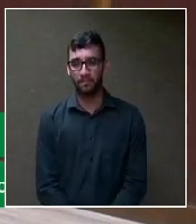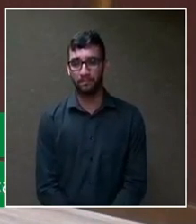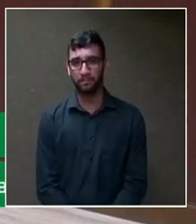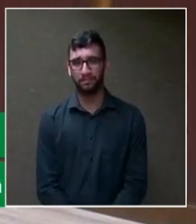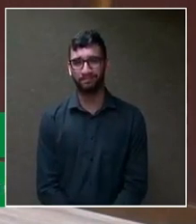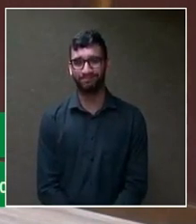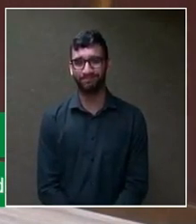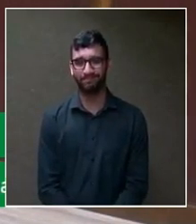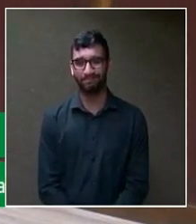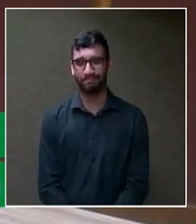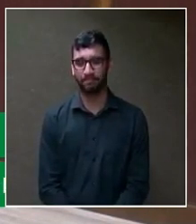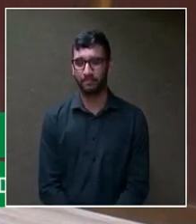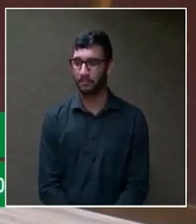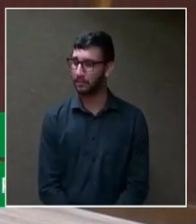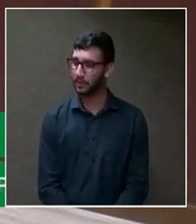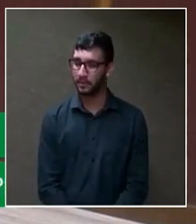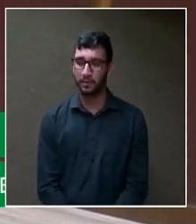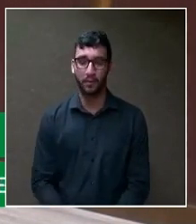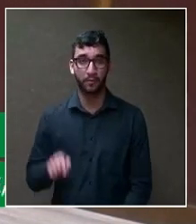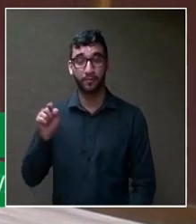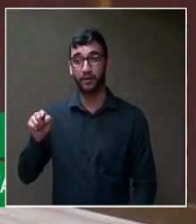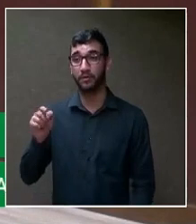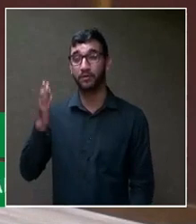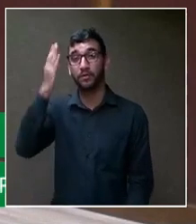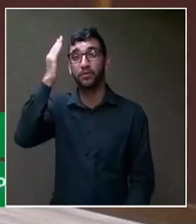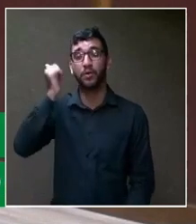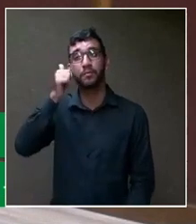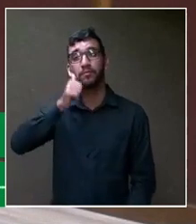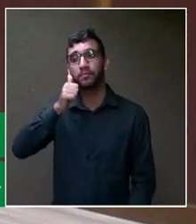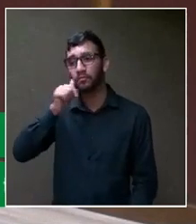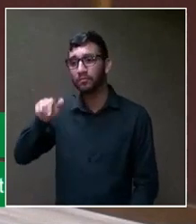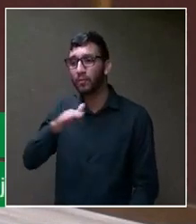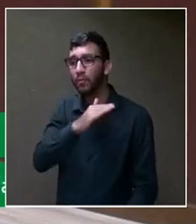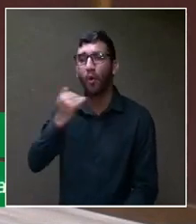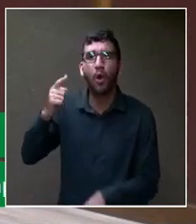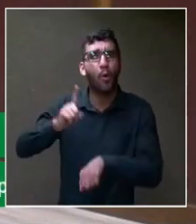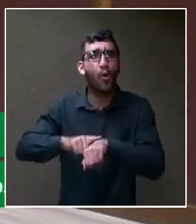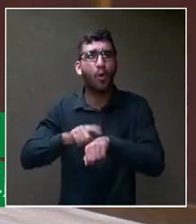A senhora foi saber da morte da Emily por volta de que horas?